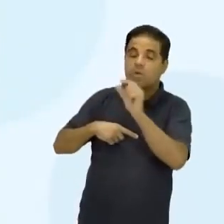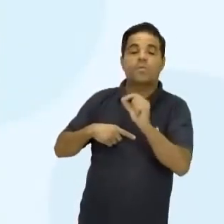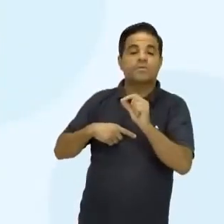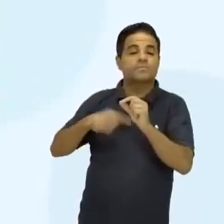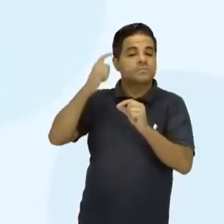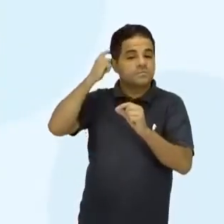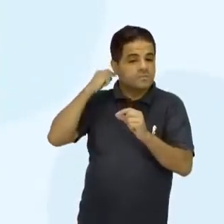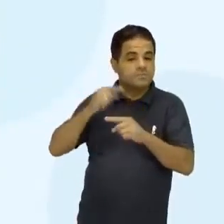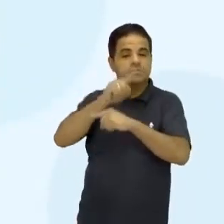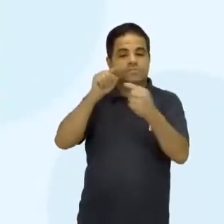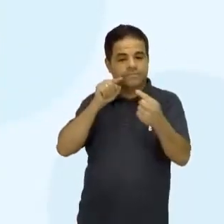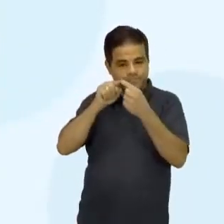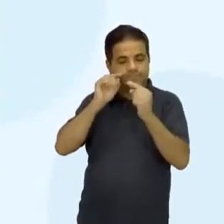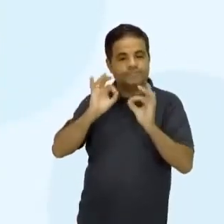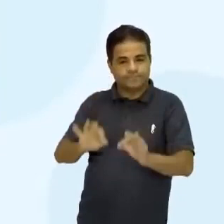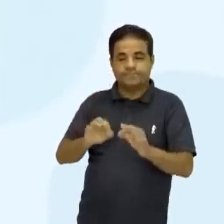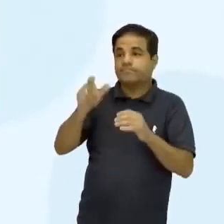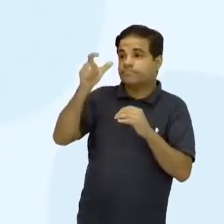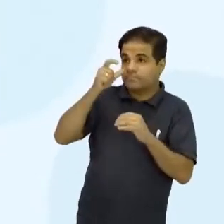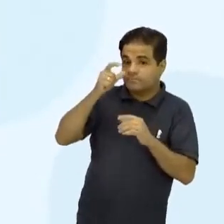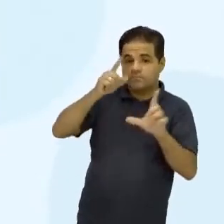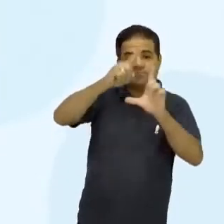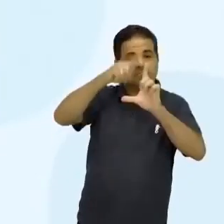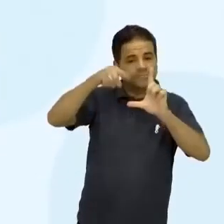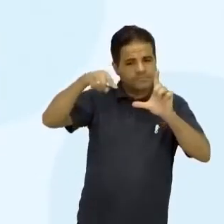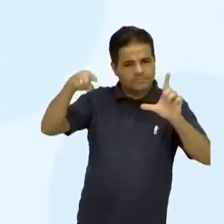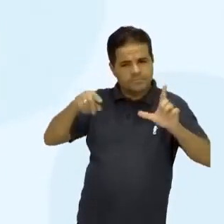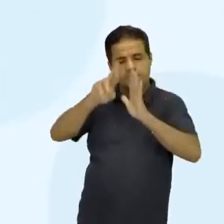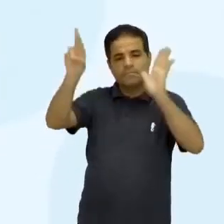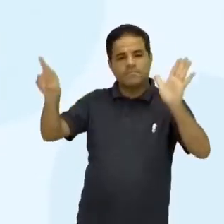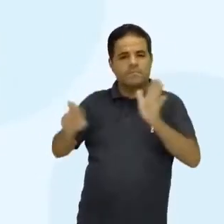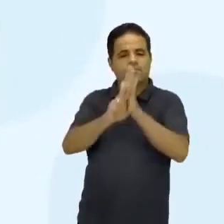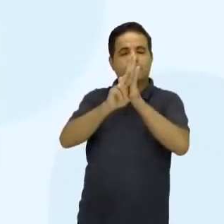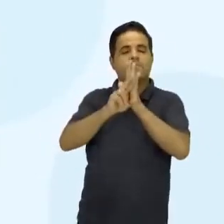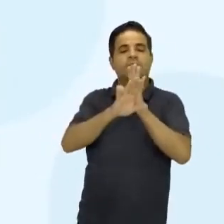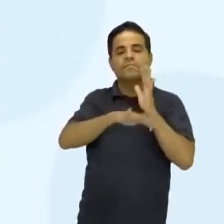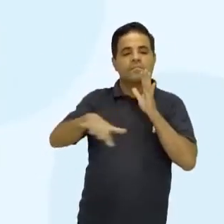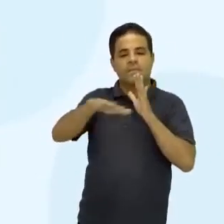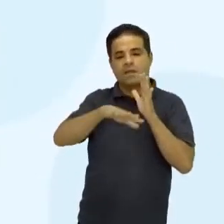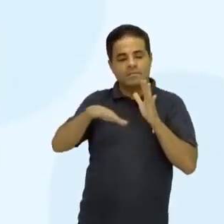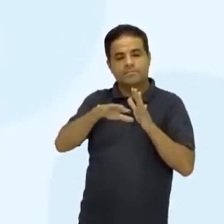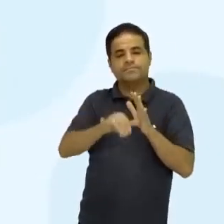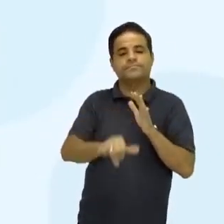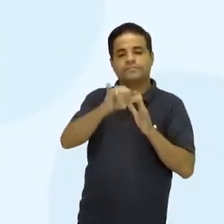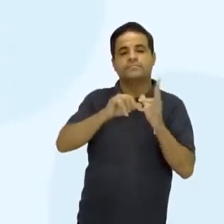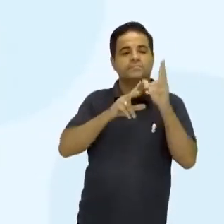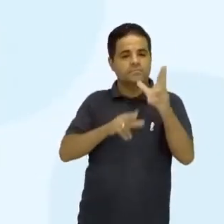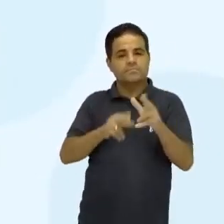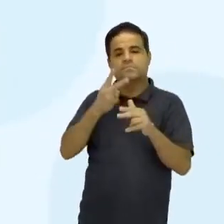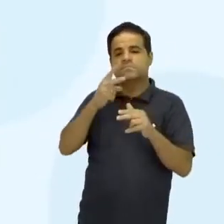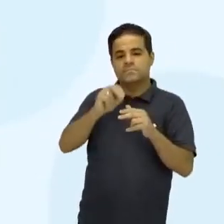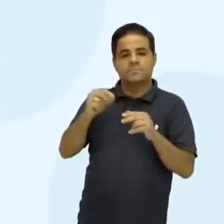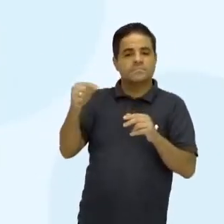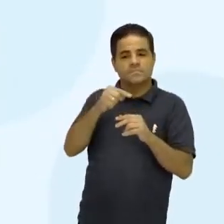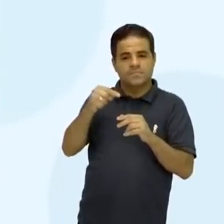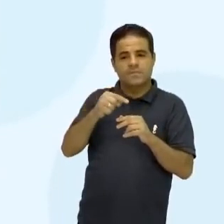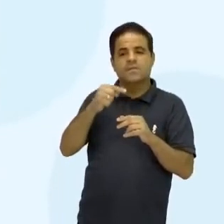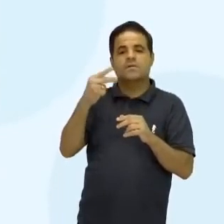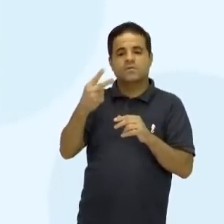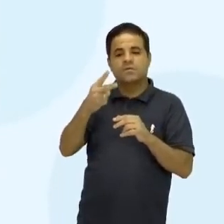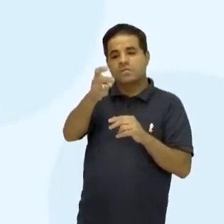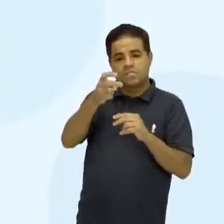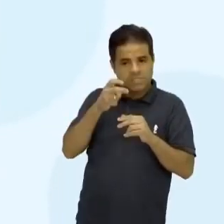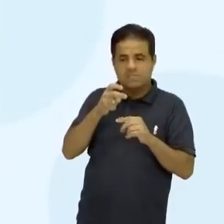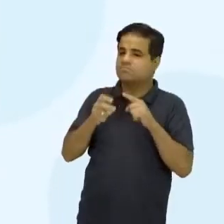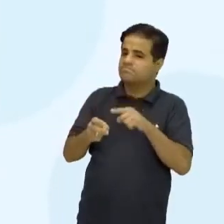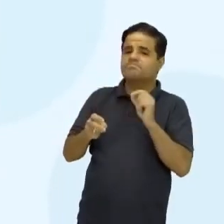a nossa função. Então, observe o gráfico que representa a função do primeiro grau, y igual a 20 menos 2x.